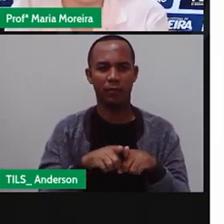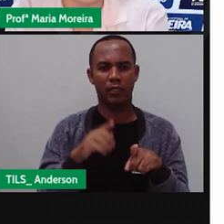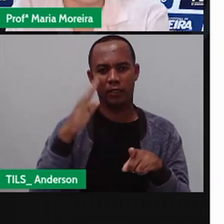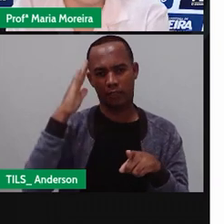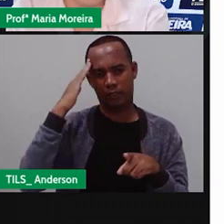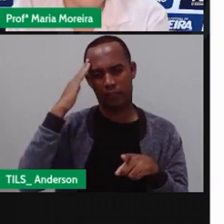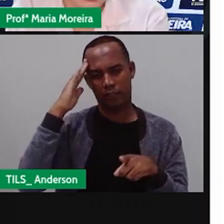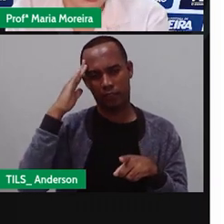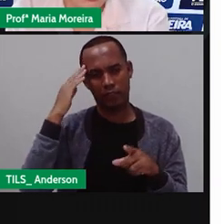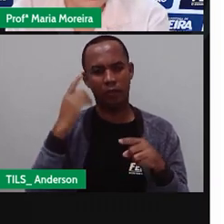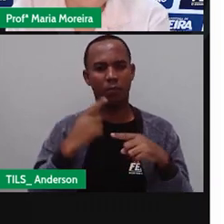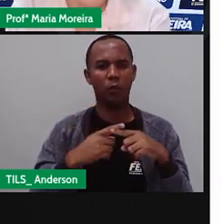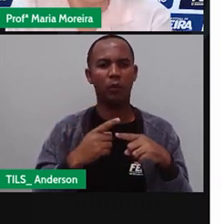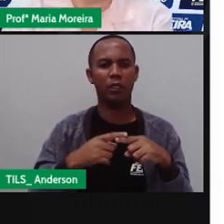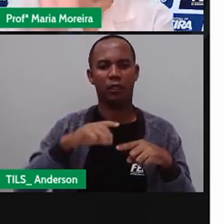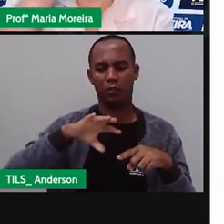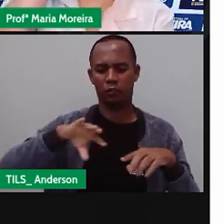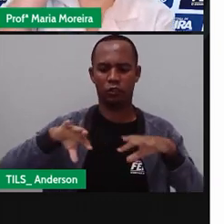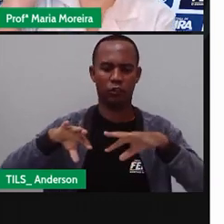o porquê dessa divisão.